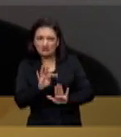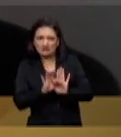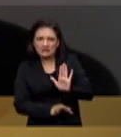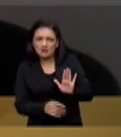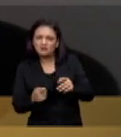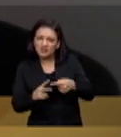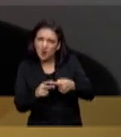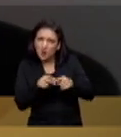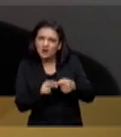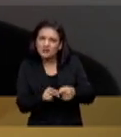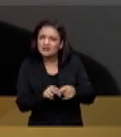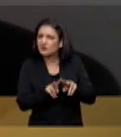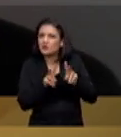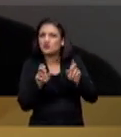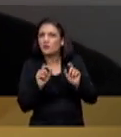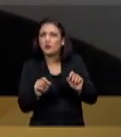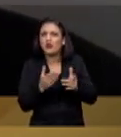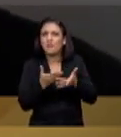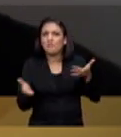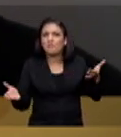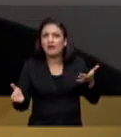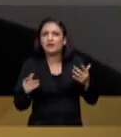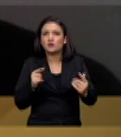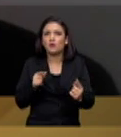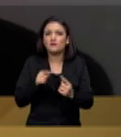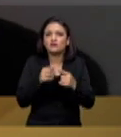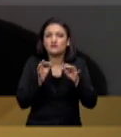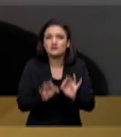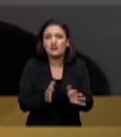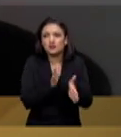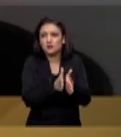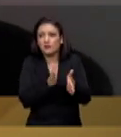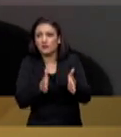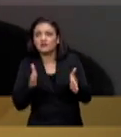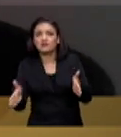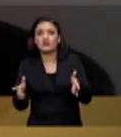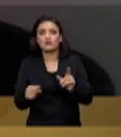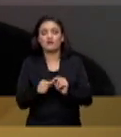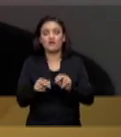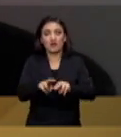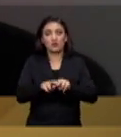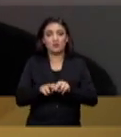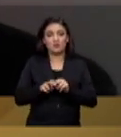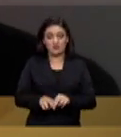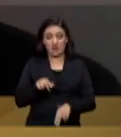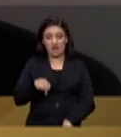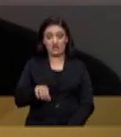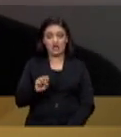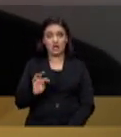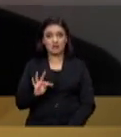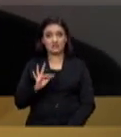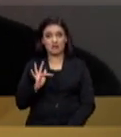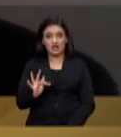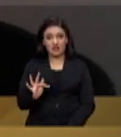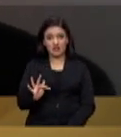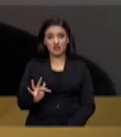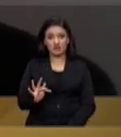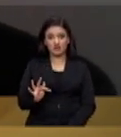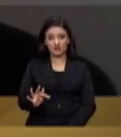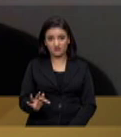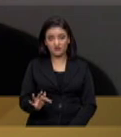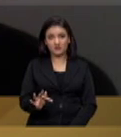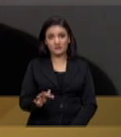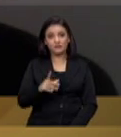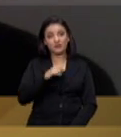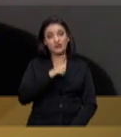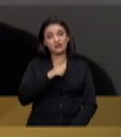diz respeito à perda do objeto de procedimentos aforados perante esse Supremo Tribunal Federal em favor do